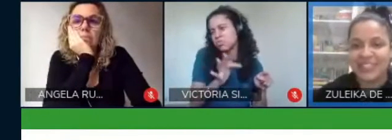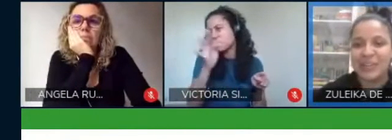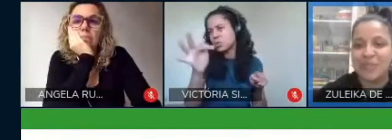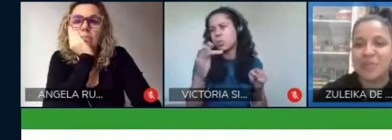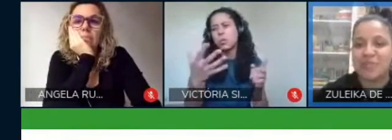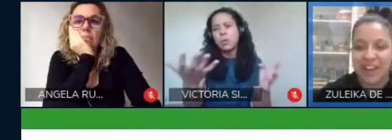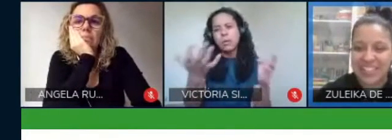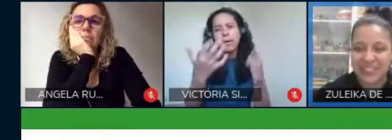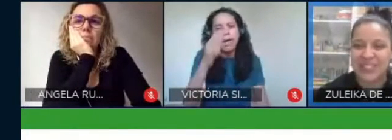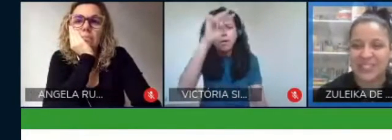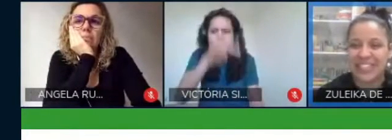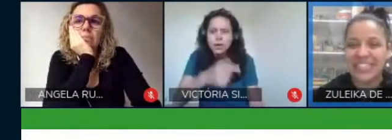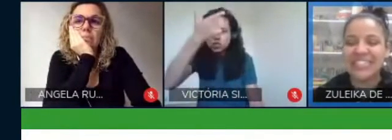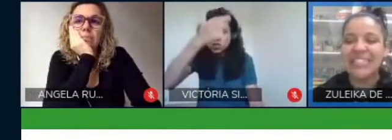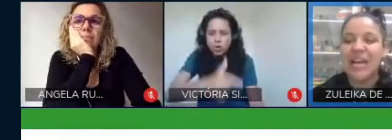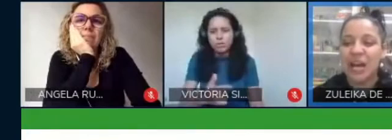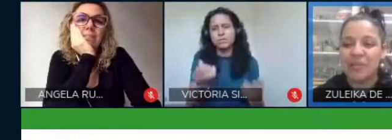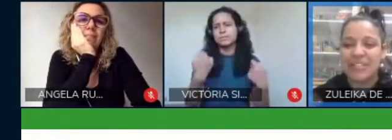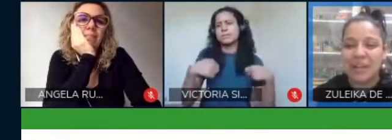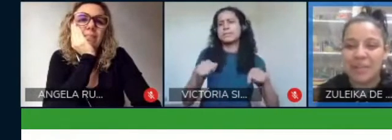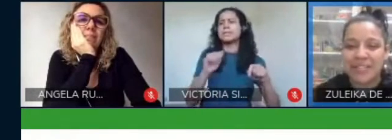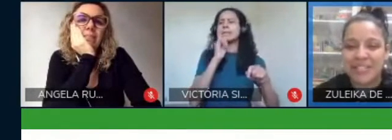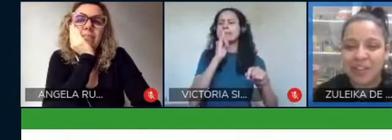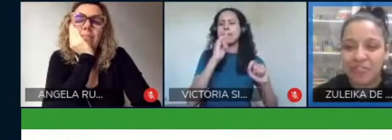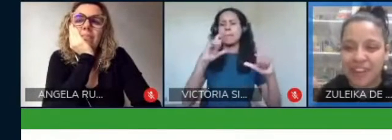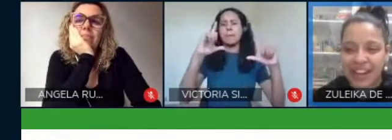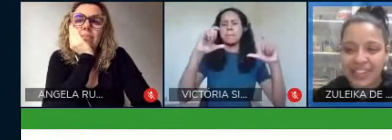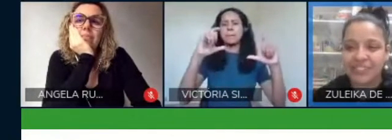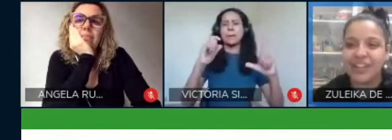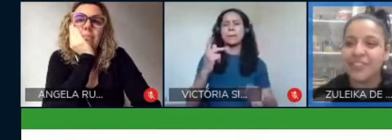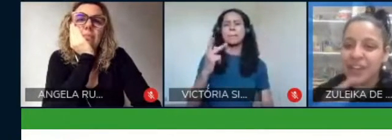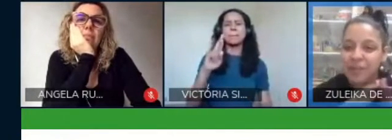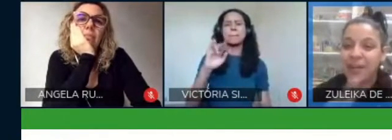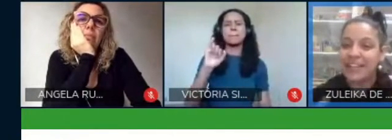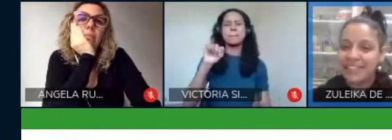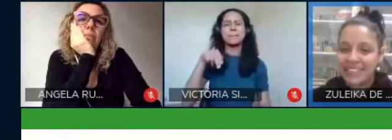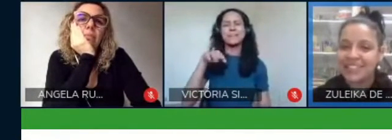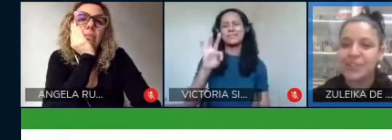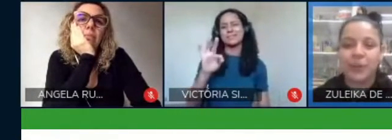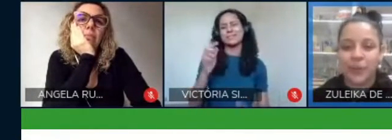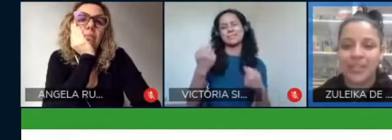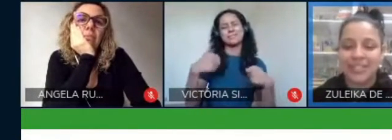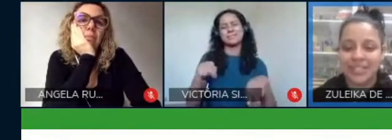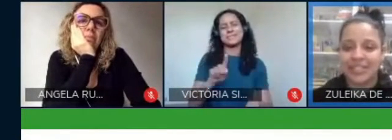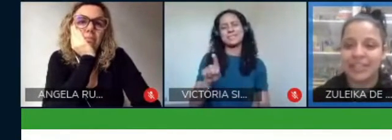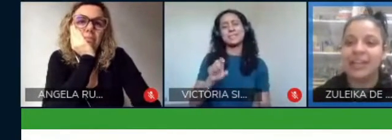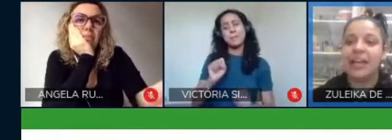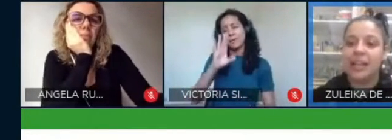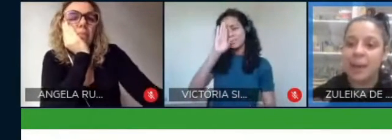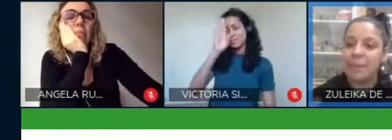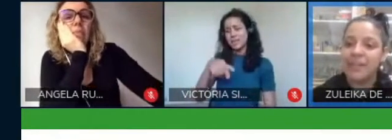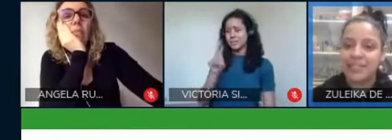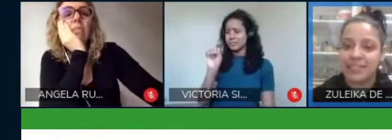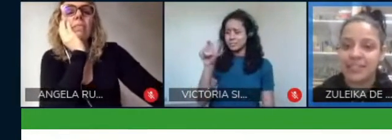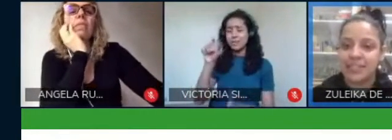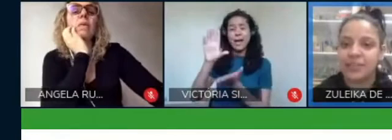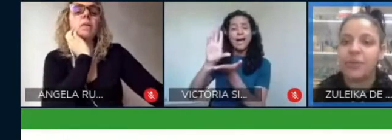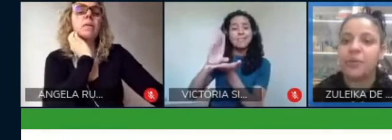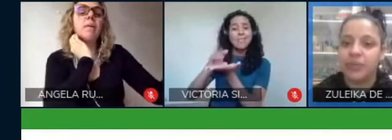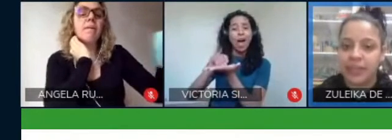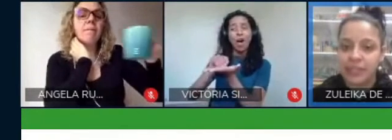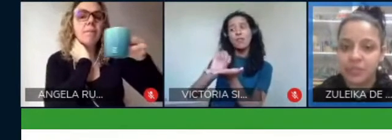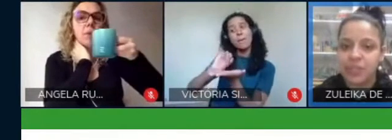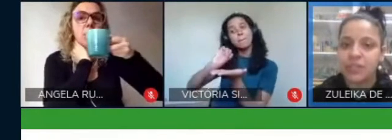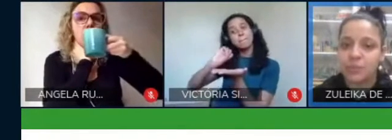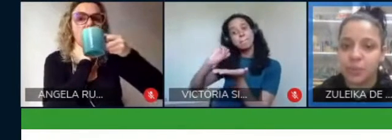printar tudo, né, como eu faço às vezes, mas dá para salvar e vai ficar uma lista de coisas que lá pelas